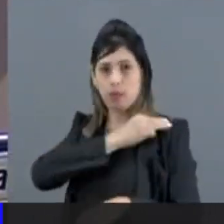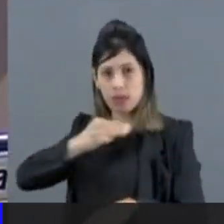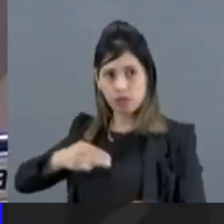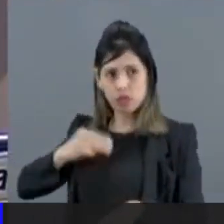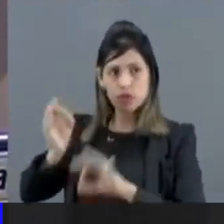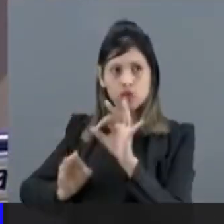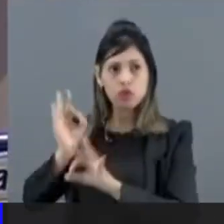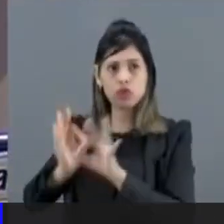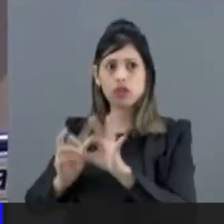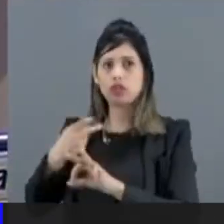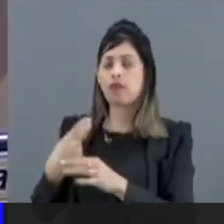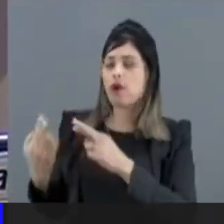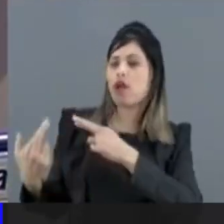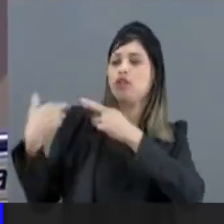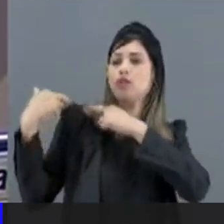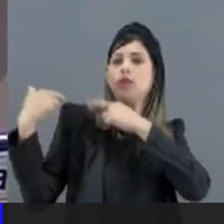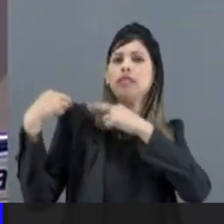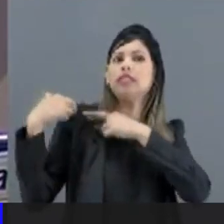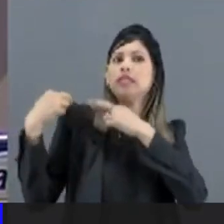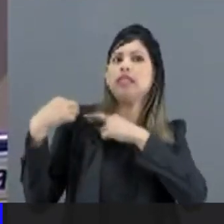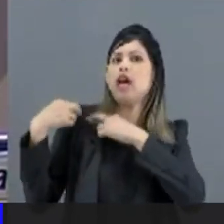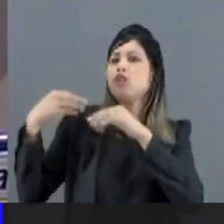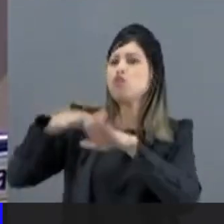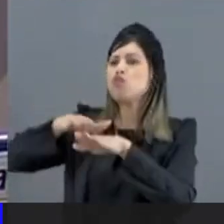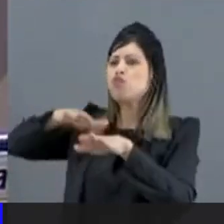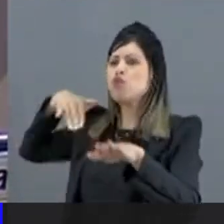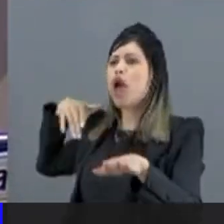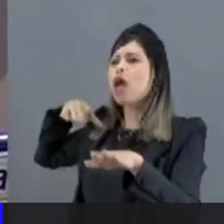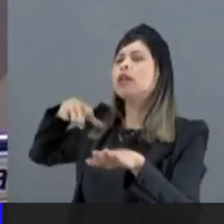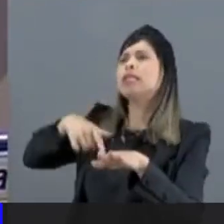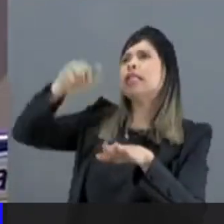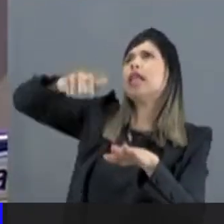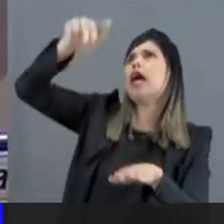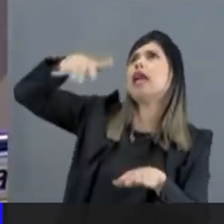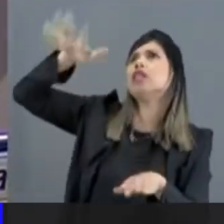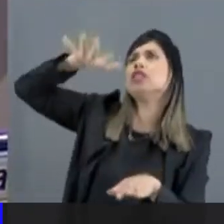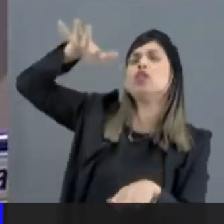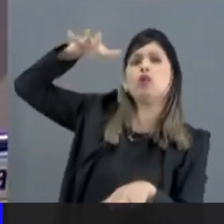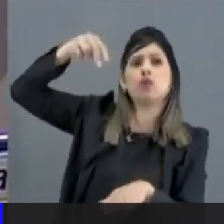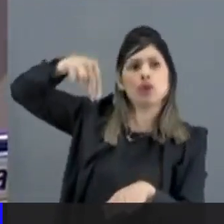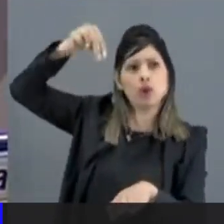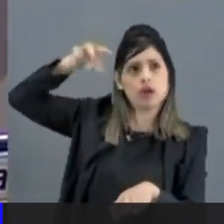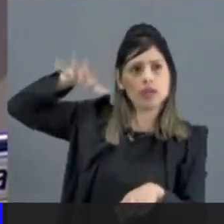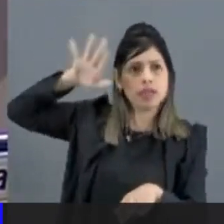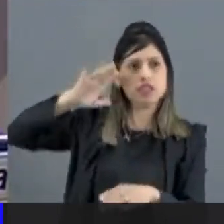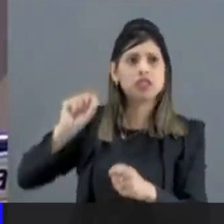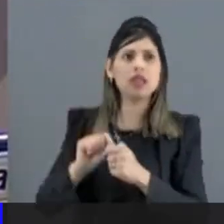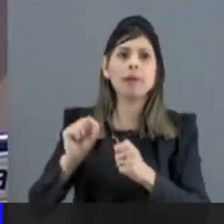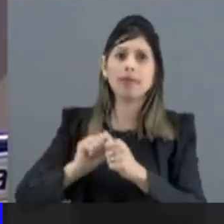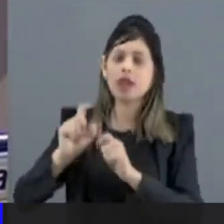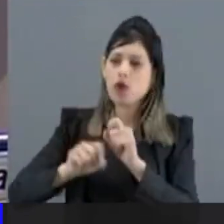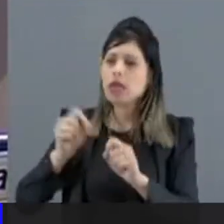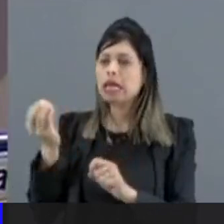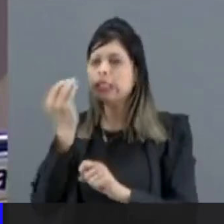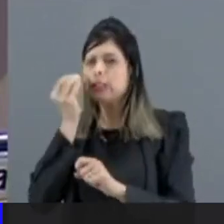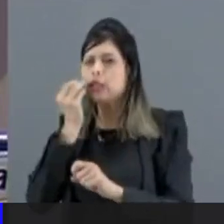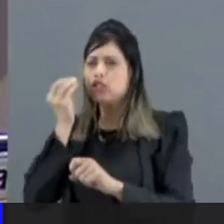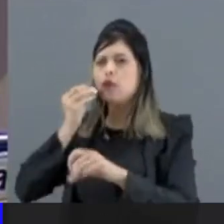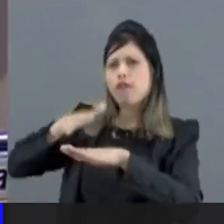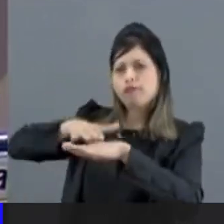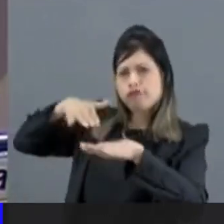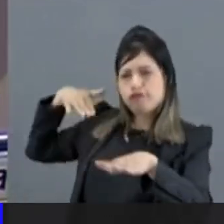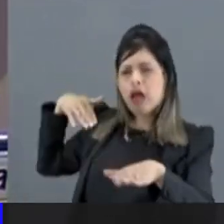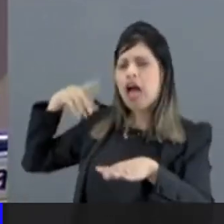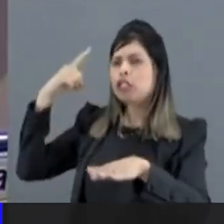pela realização das blits na região Nordeste no segundo turno das eleições presidenciais objetivando dificultar o trânsito dos eleitores do